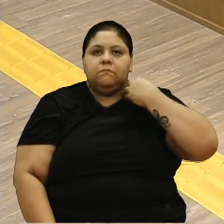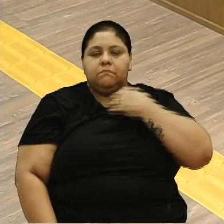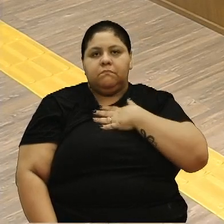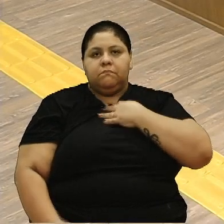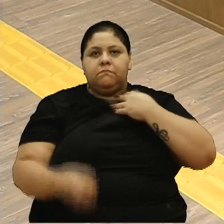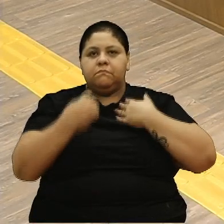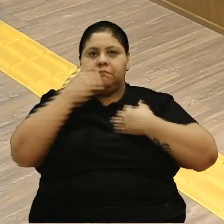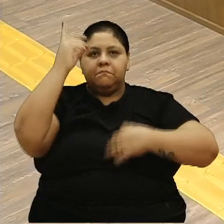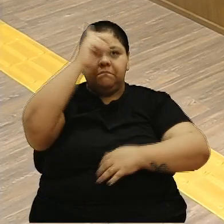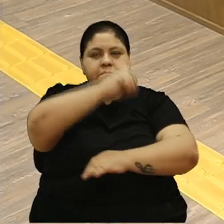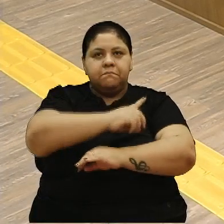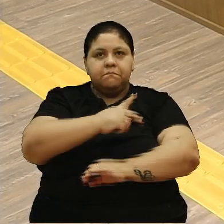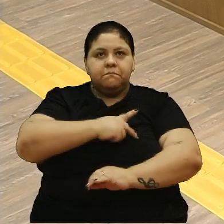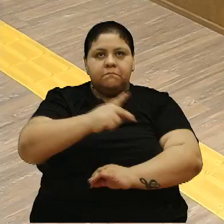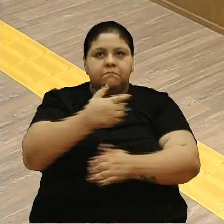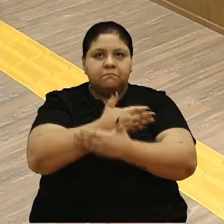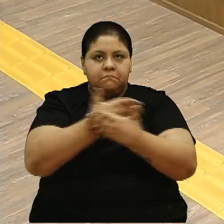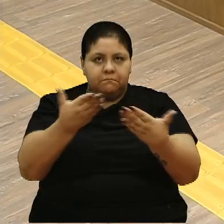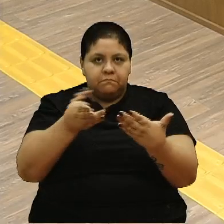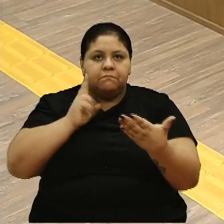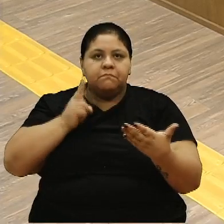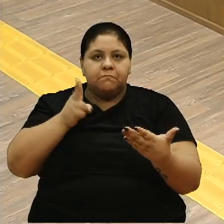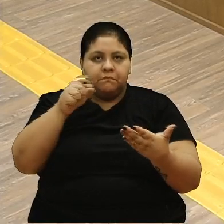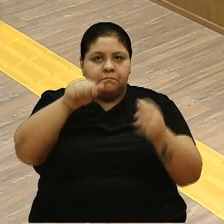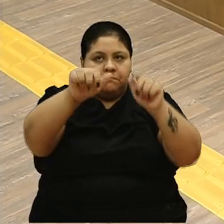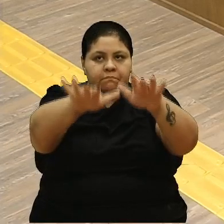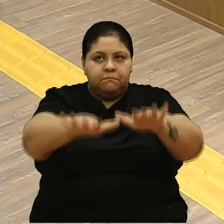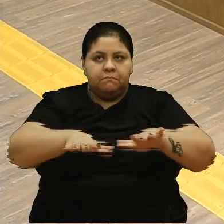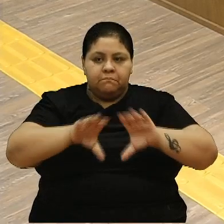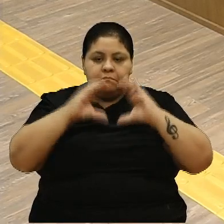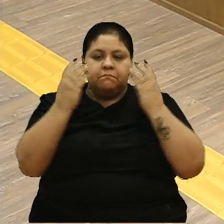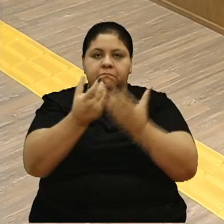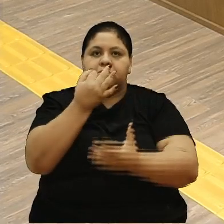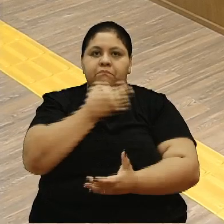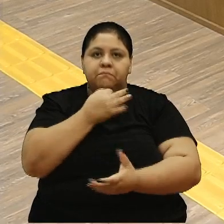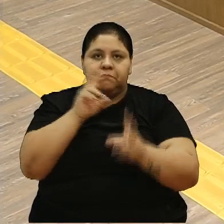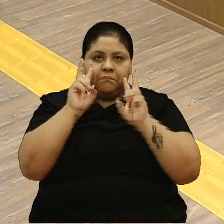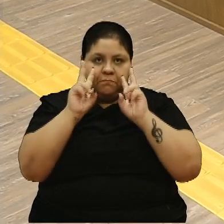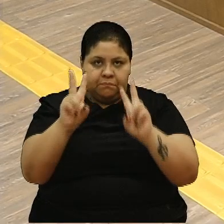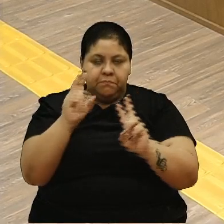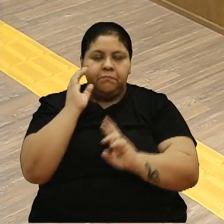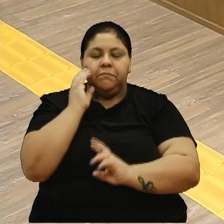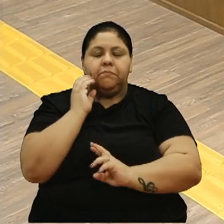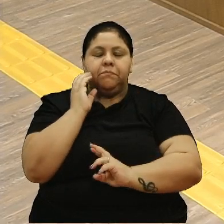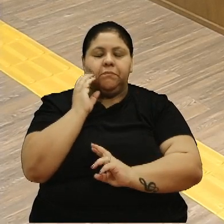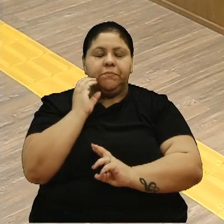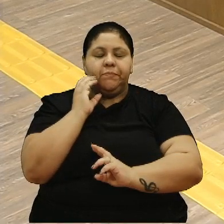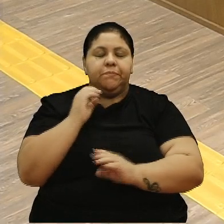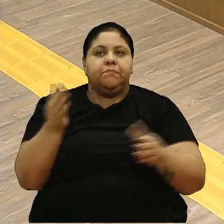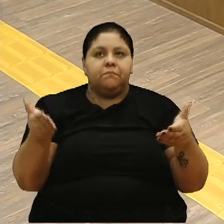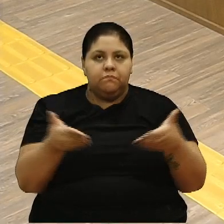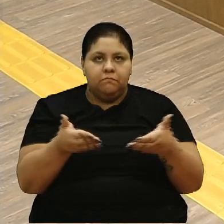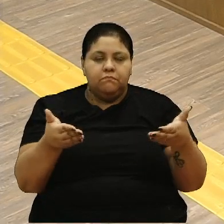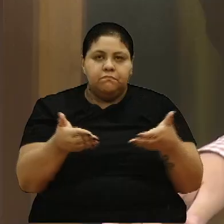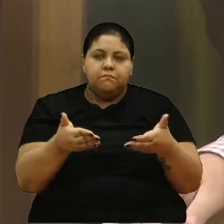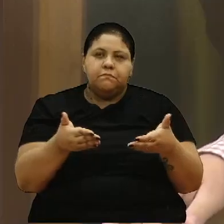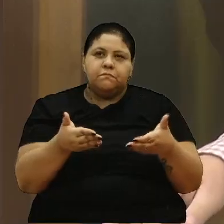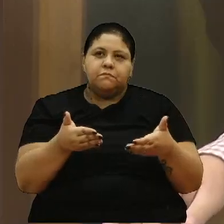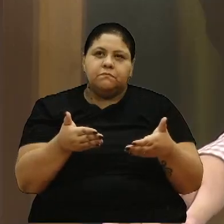Bom dia, presidente, nobres pares que ainda permanece aqui no plenário, comunidade caxiense que nos assiste e acompanha nessa oportunidade.